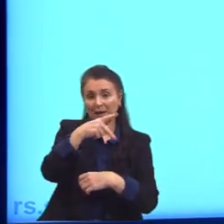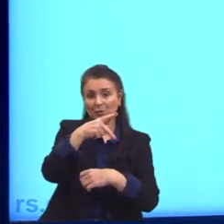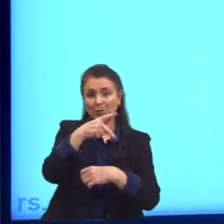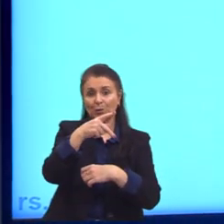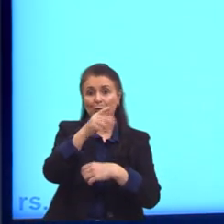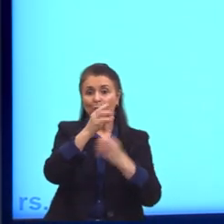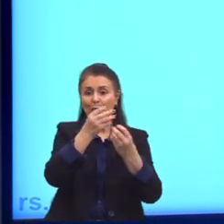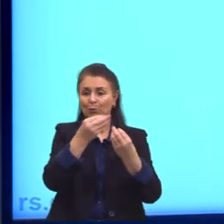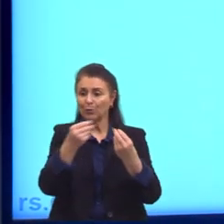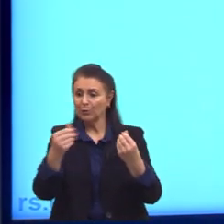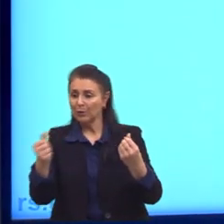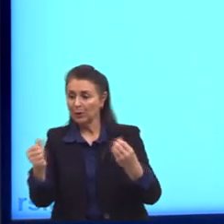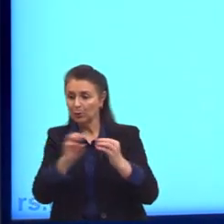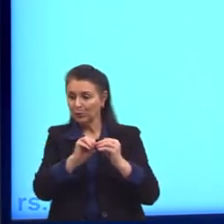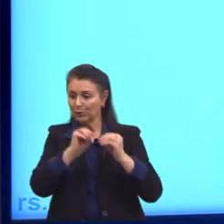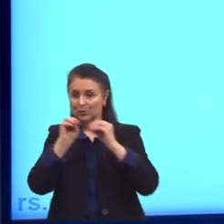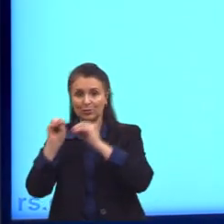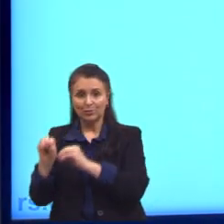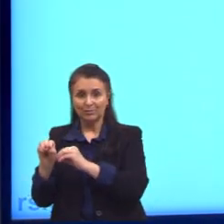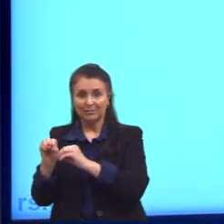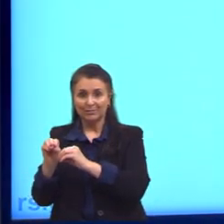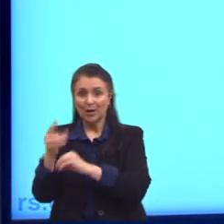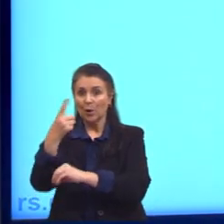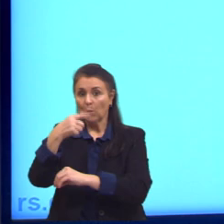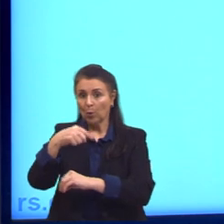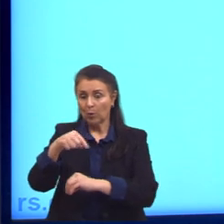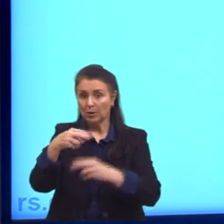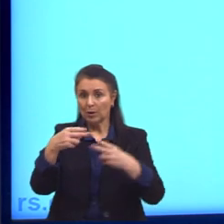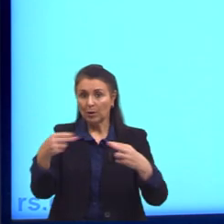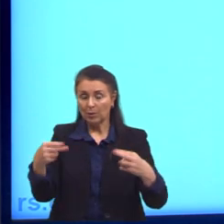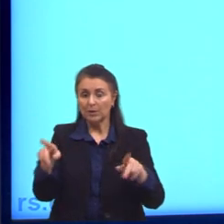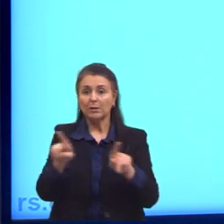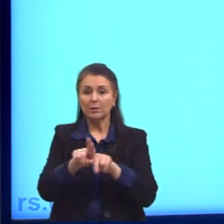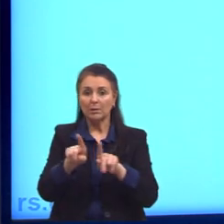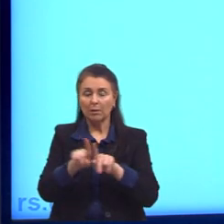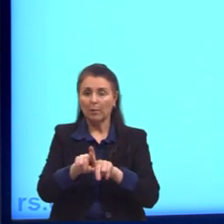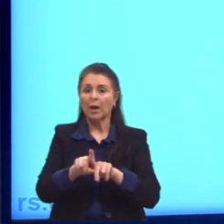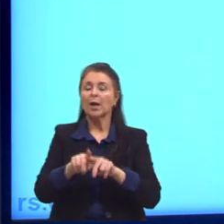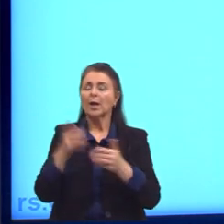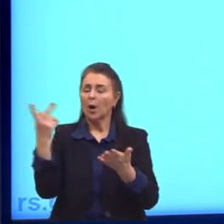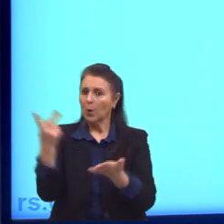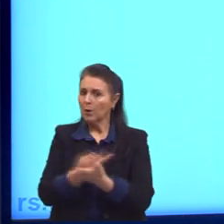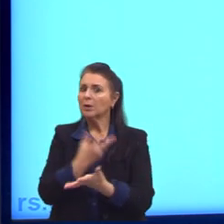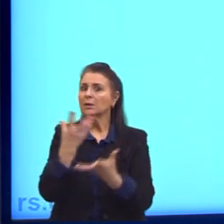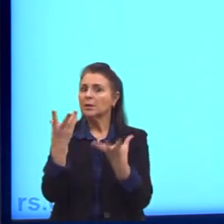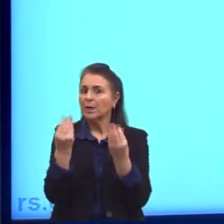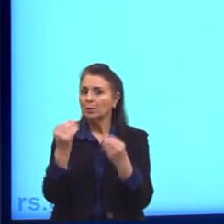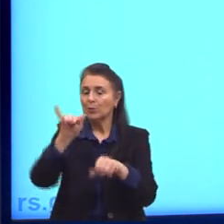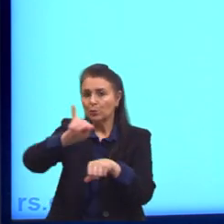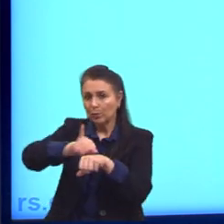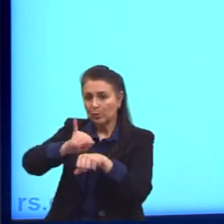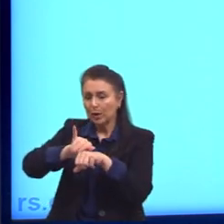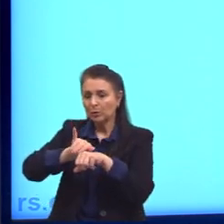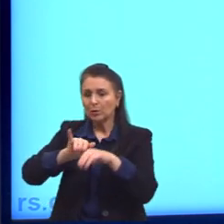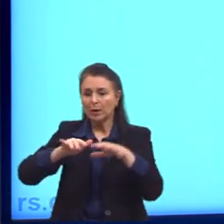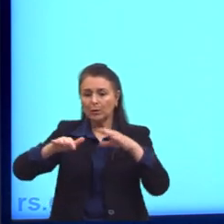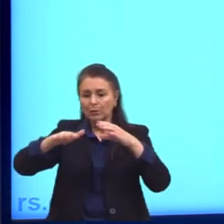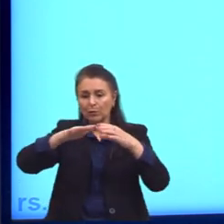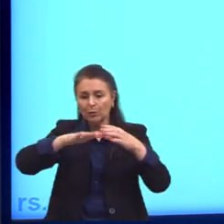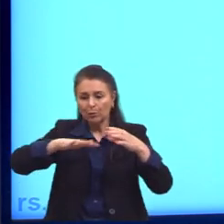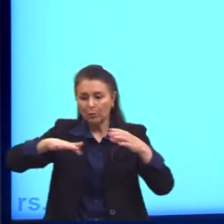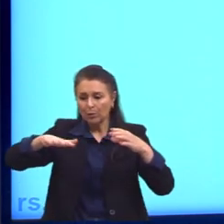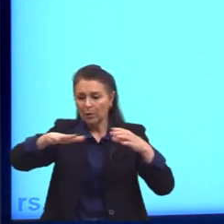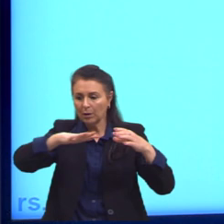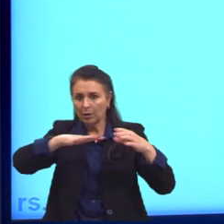fluido deslocado e o outra situação que é uma situação bem clássica né Tá aí o objeto quando ele flutua o que que tá acontecendo